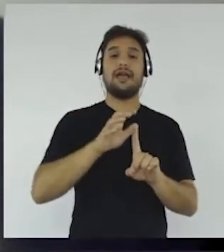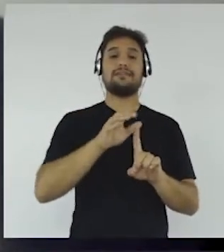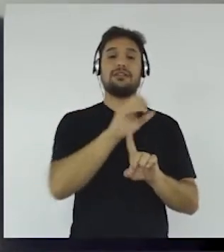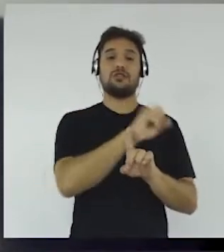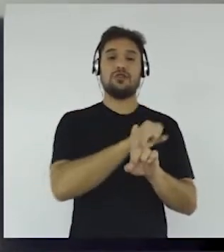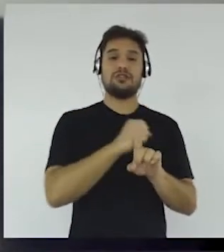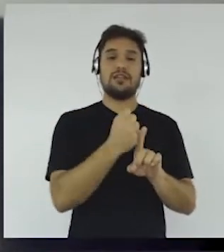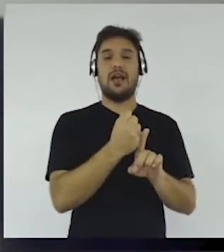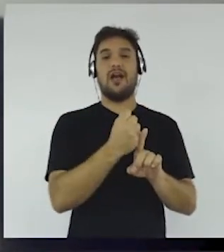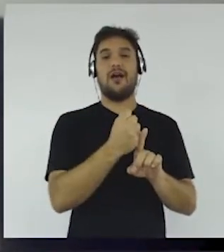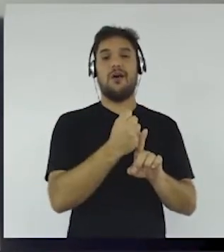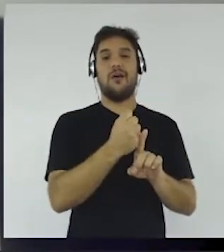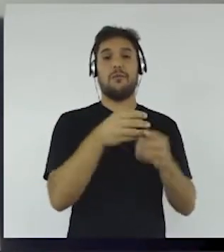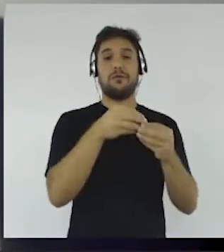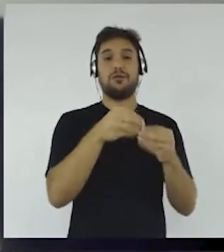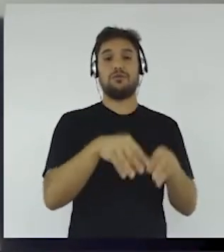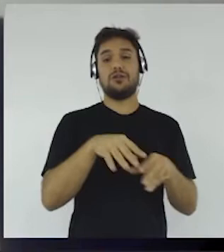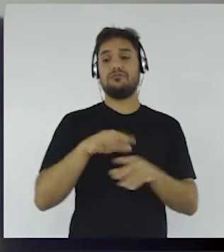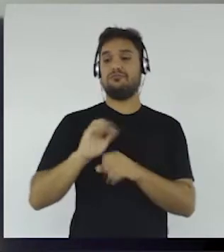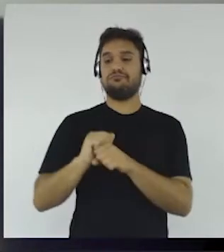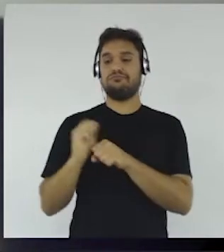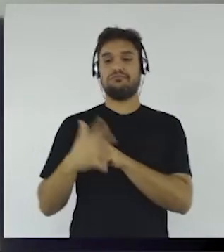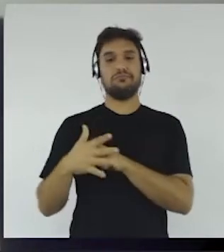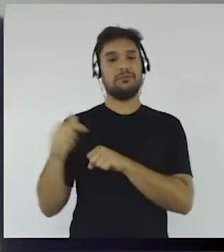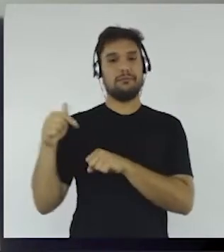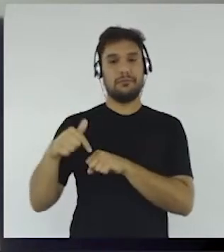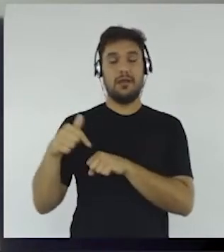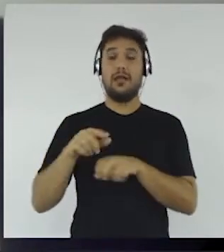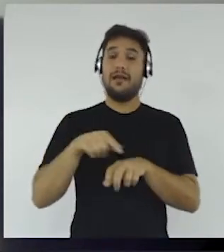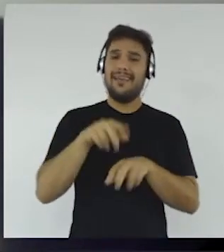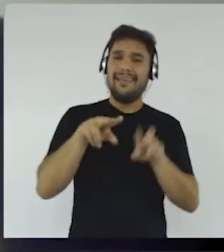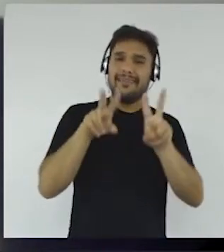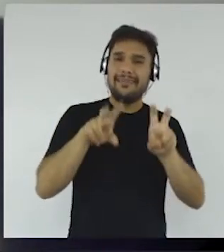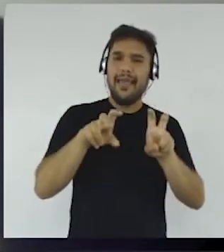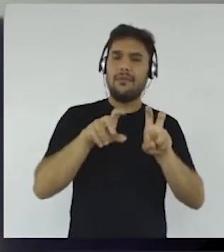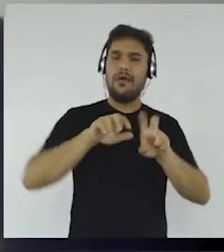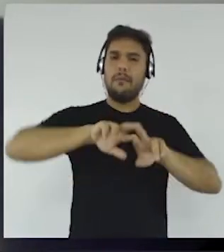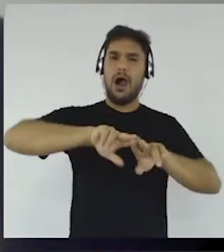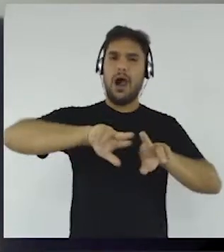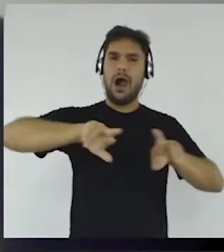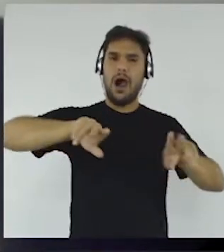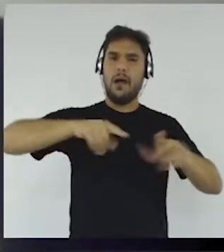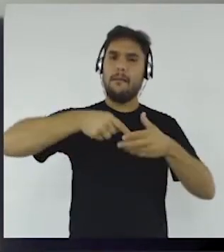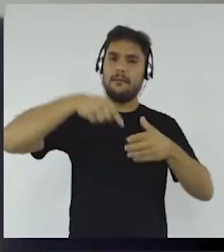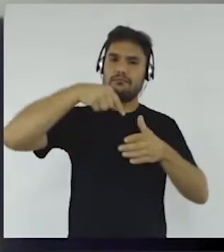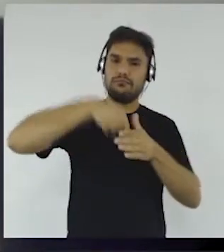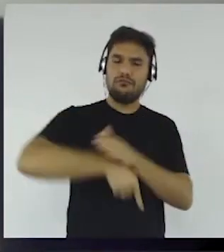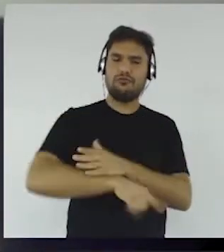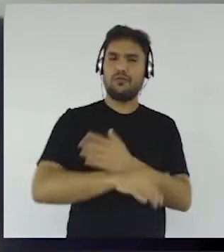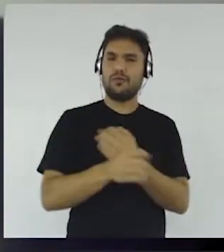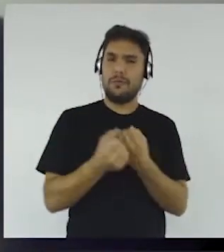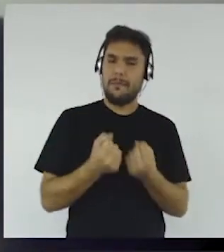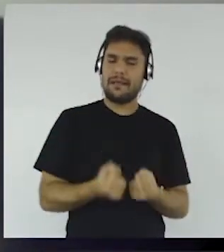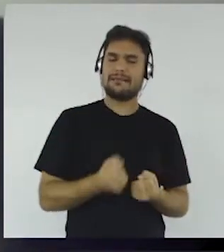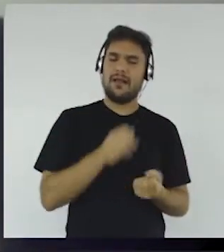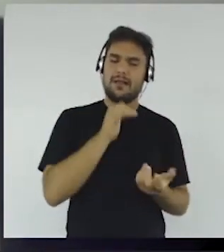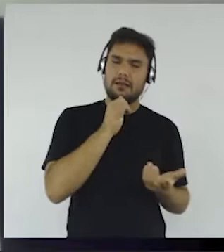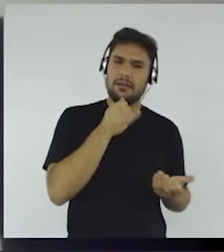da pandemia. Trata-se de um tema amplo e muitas vezes extremamente